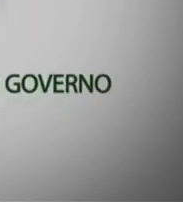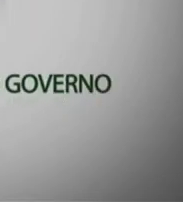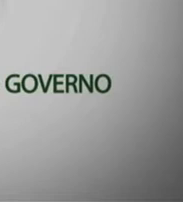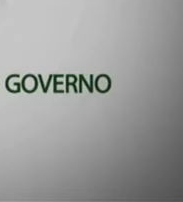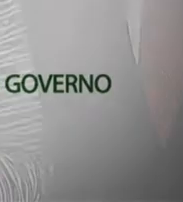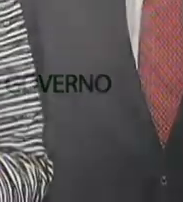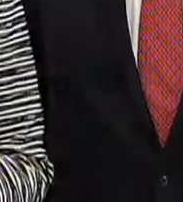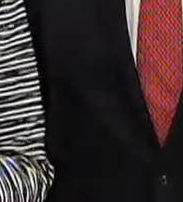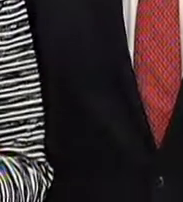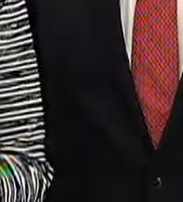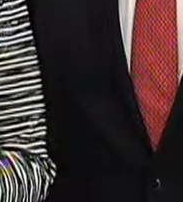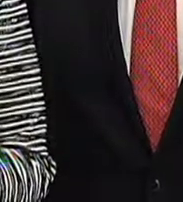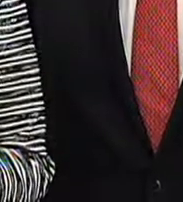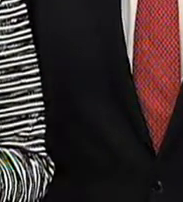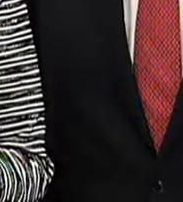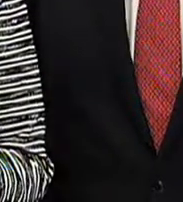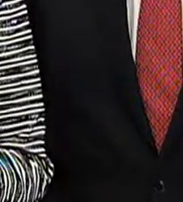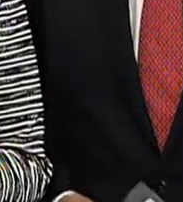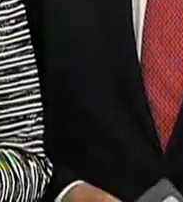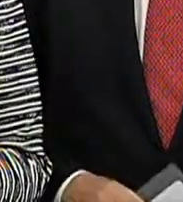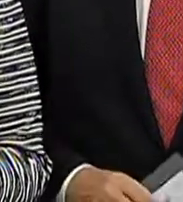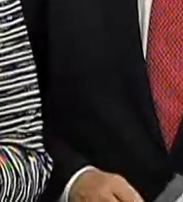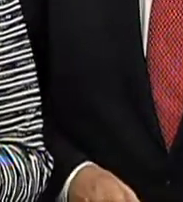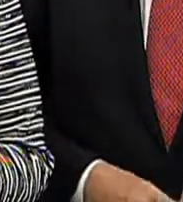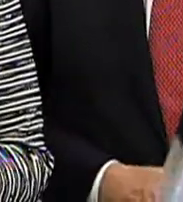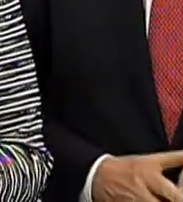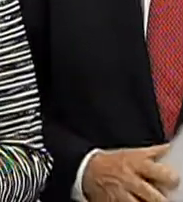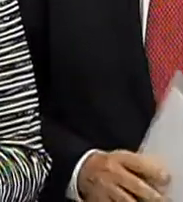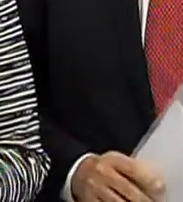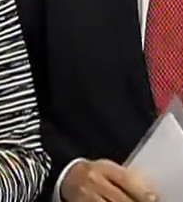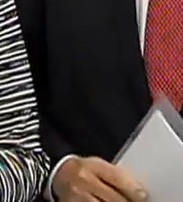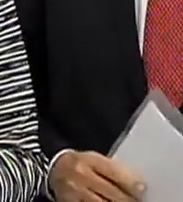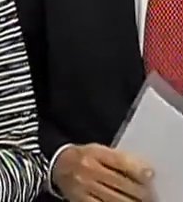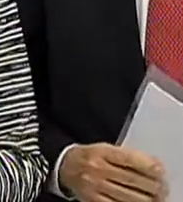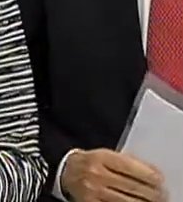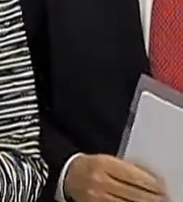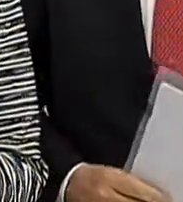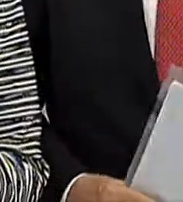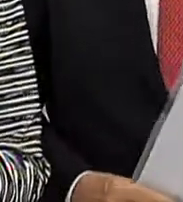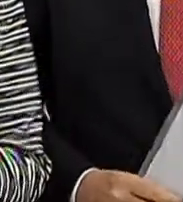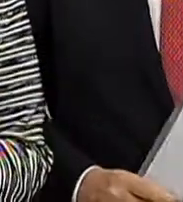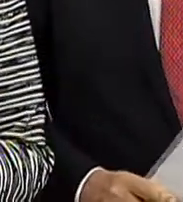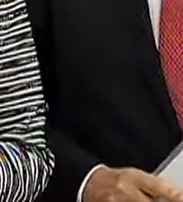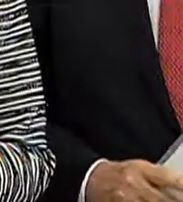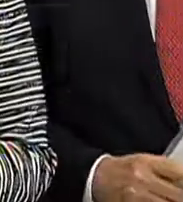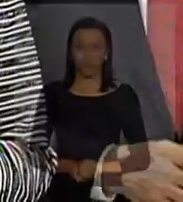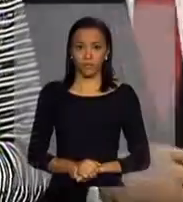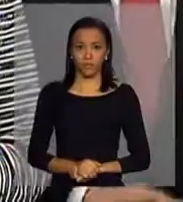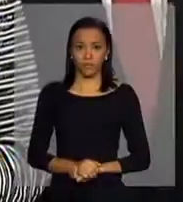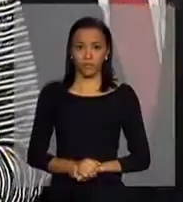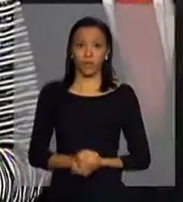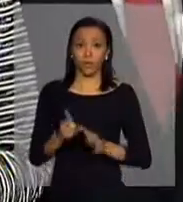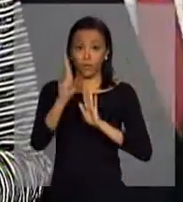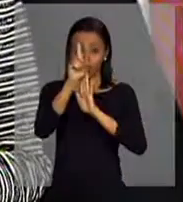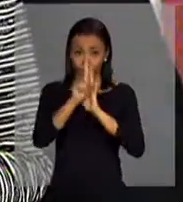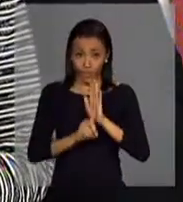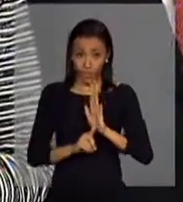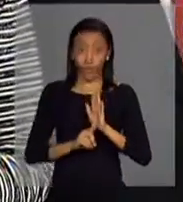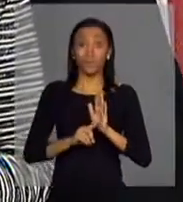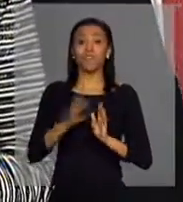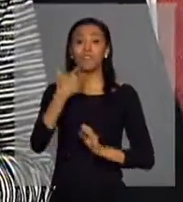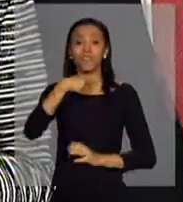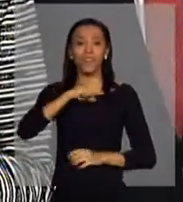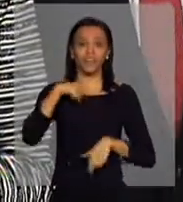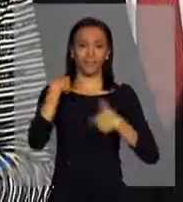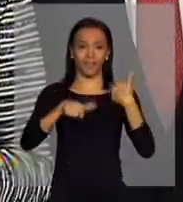Das empregadas domésticas. Ela considera que esse é um momento histórico em que o país está reconhecendo a um contingente expressivo